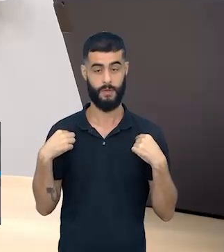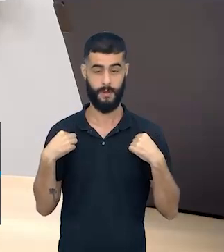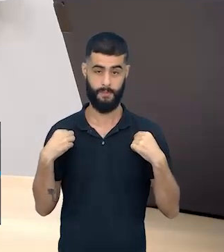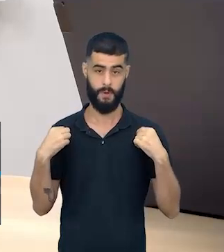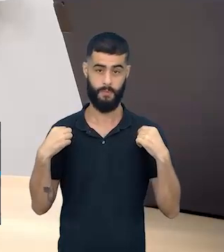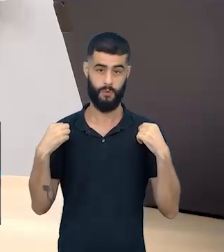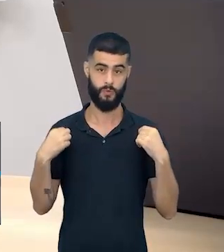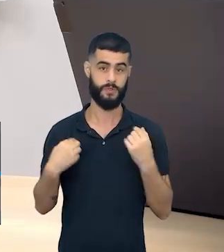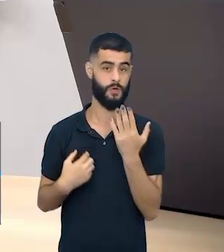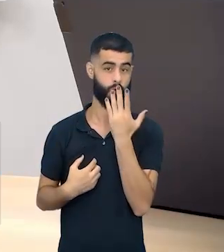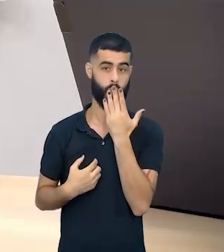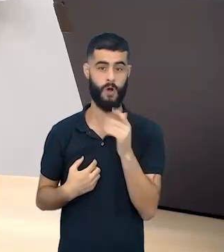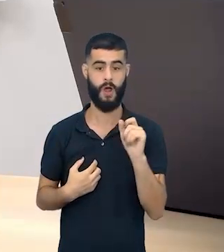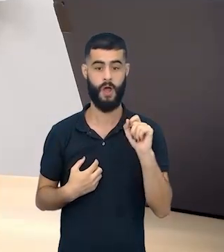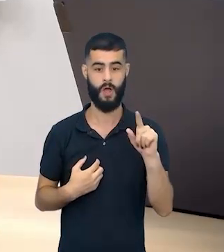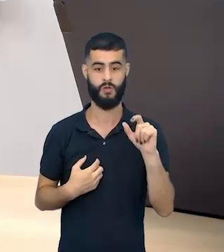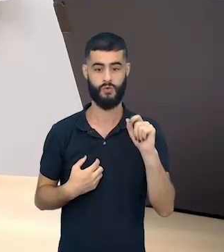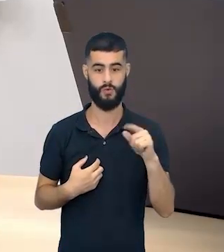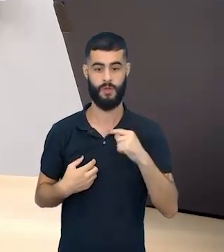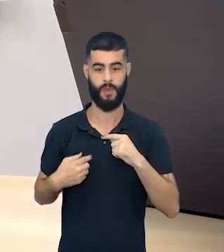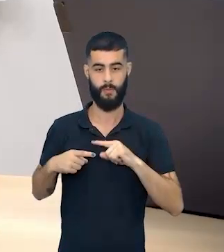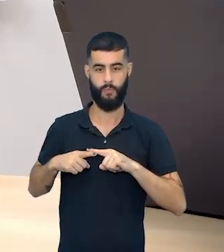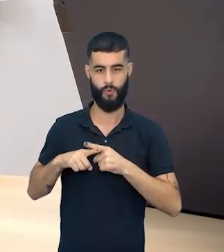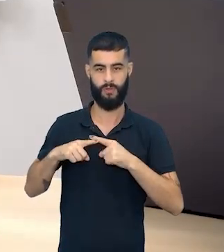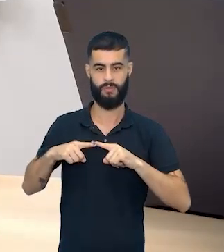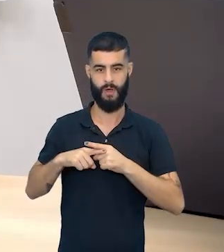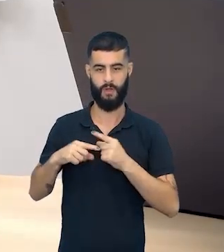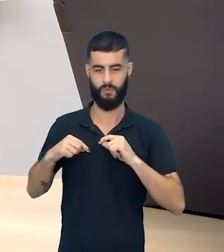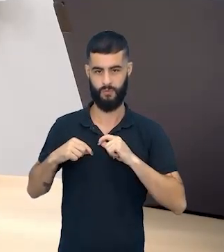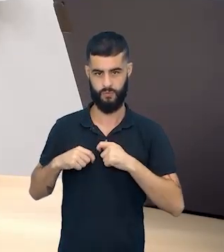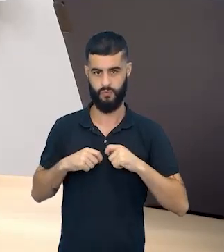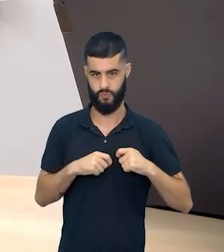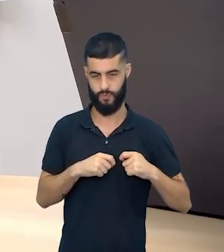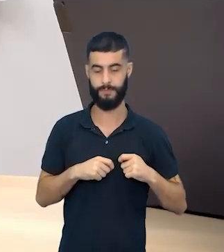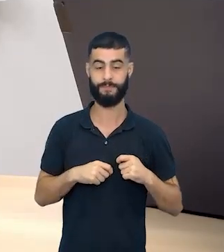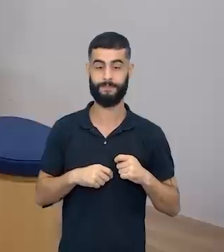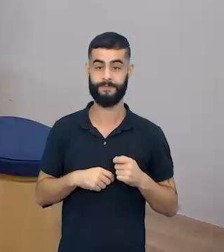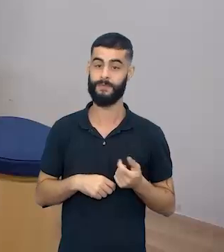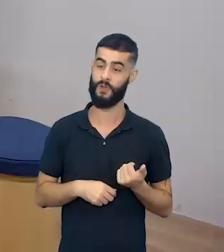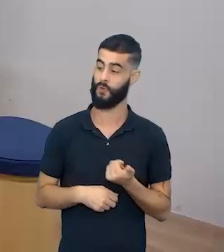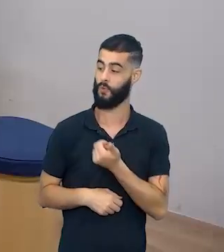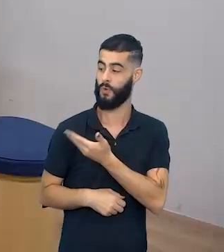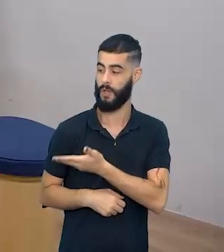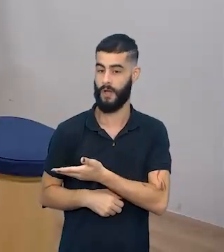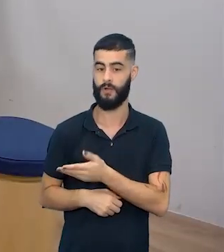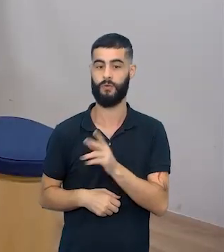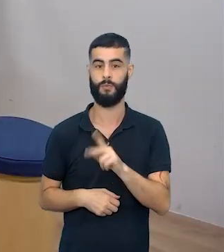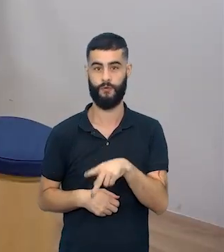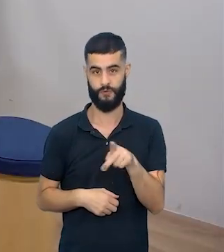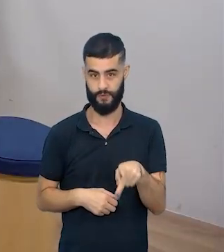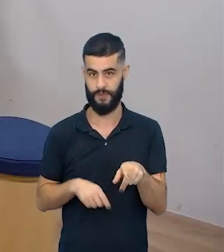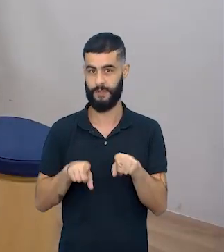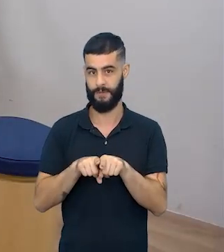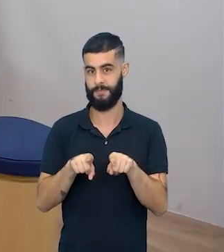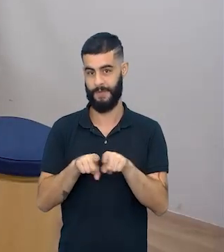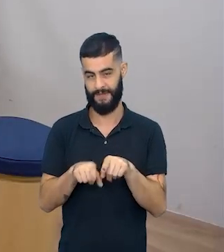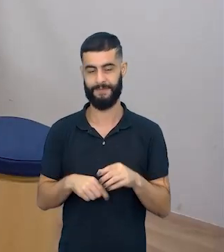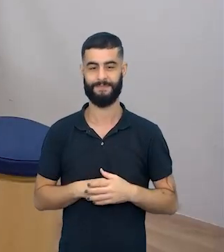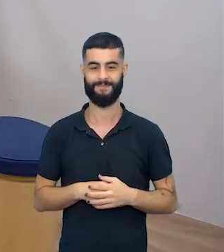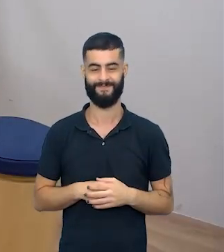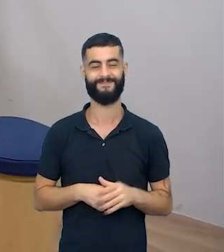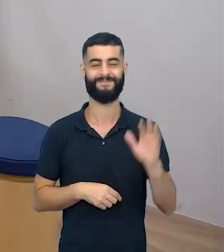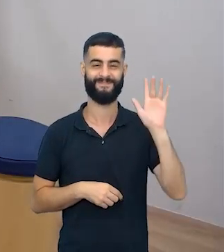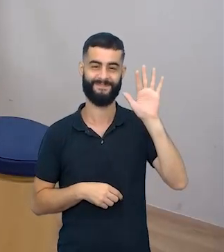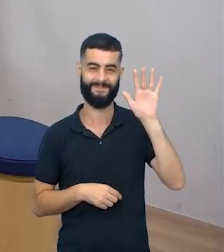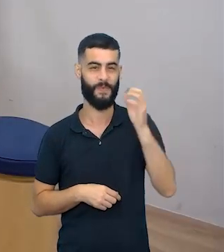azul com bordados. E aqui do meu lado, então, a Sumaia. Oi, Sumaia. Olá, bom dia. Bom dia, professores. Meu